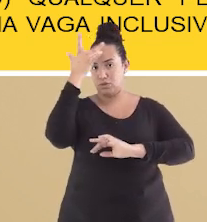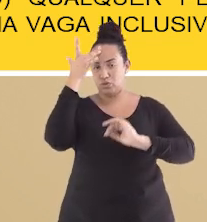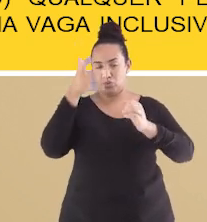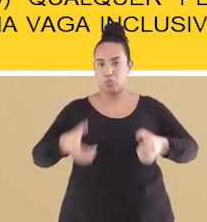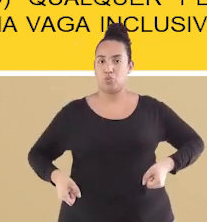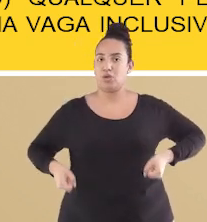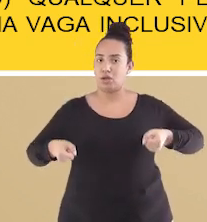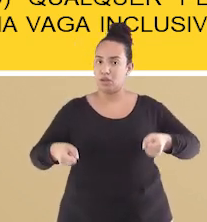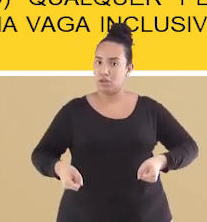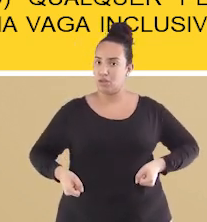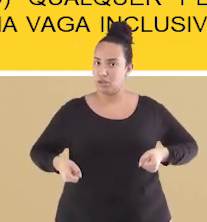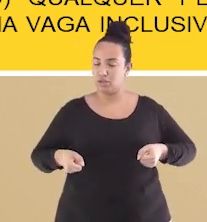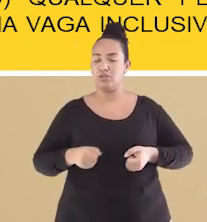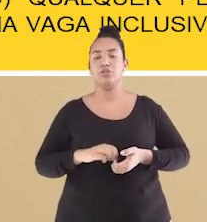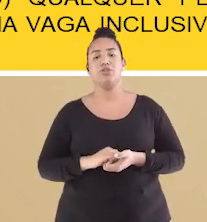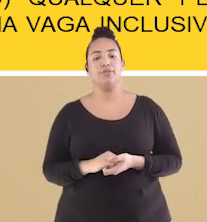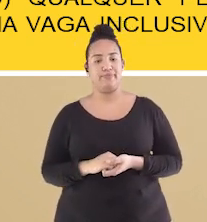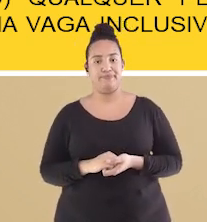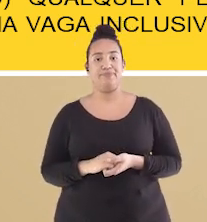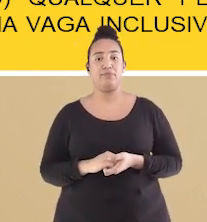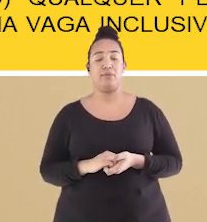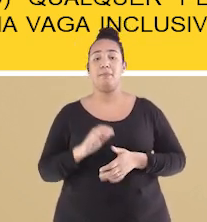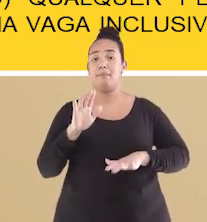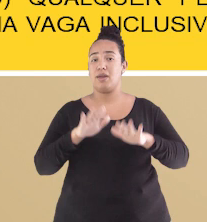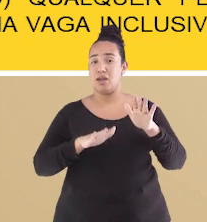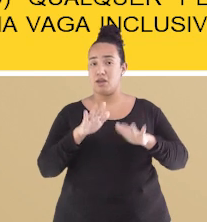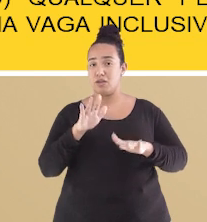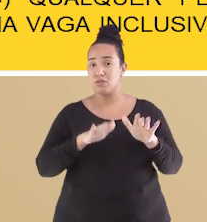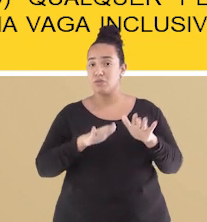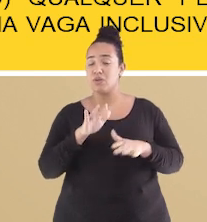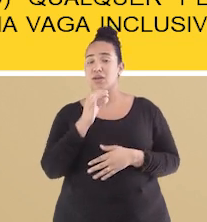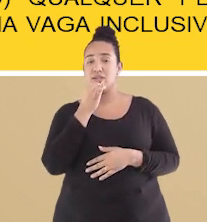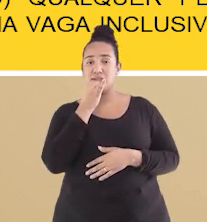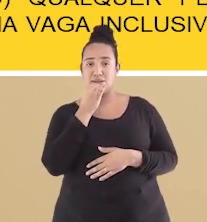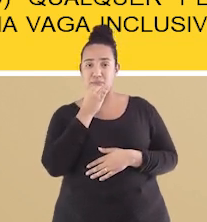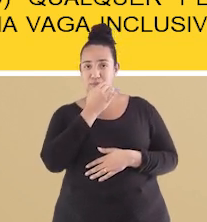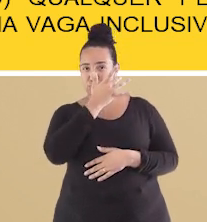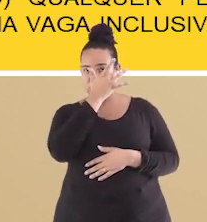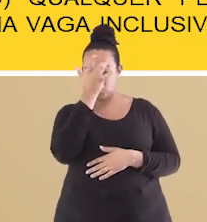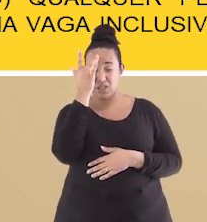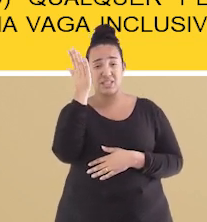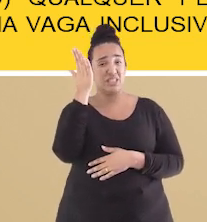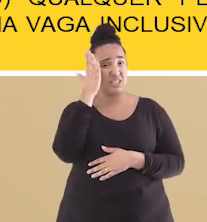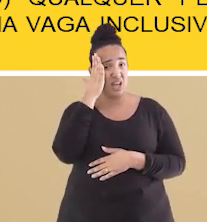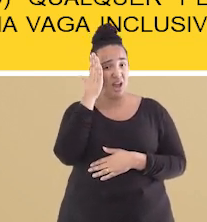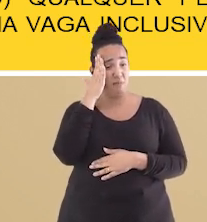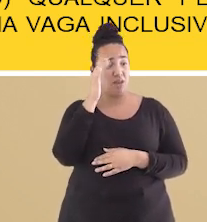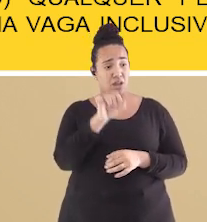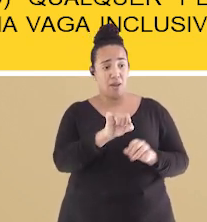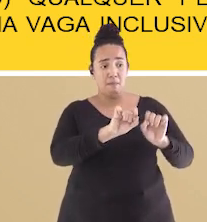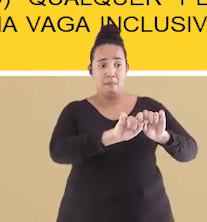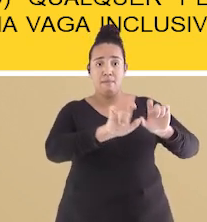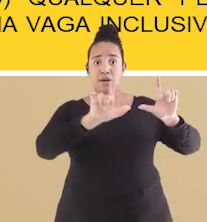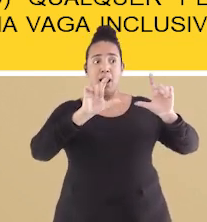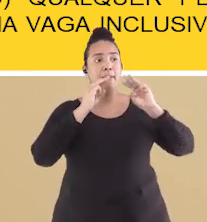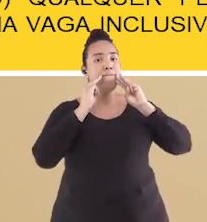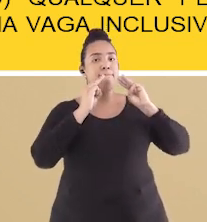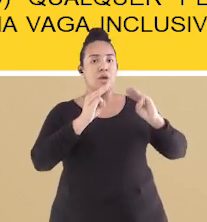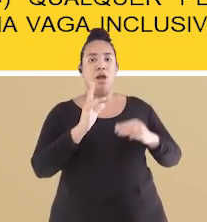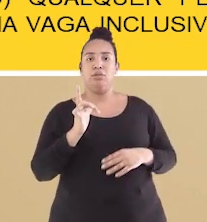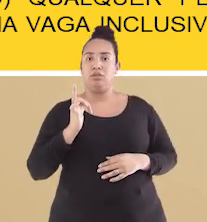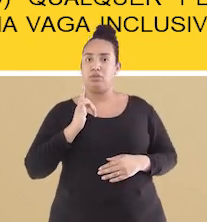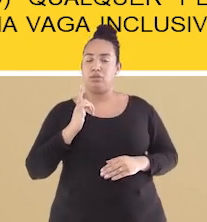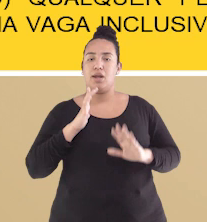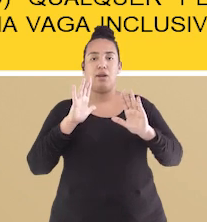para cadeirantes. Apesar de que muitas vezes as pessoas, mesmo sabendo que a placa está